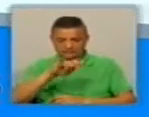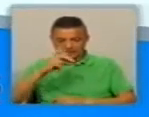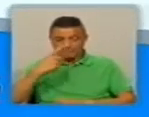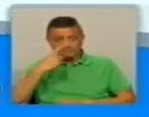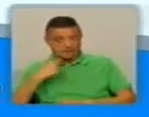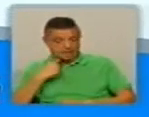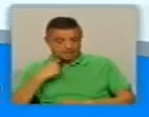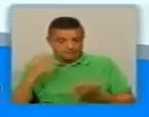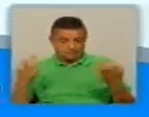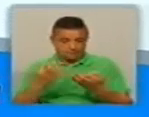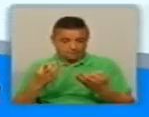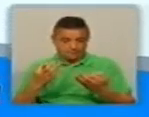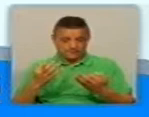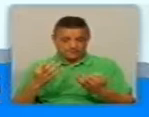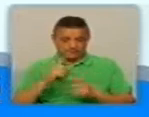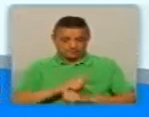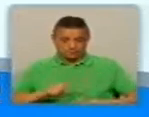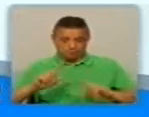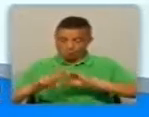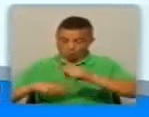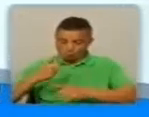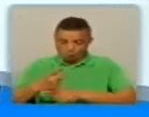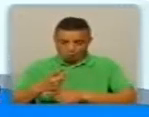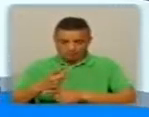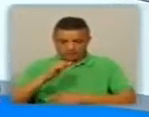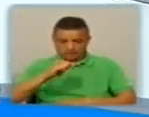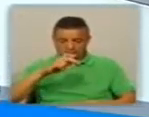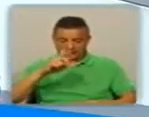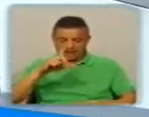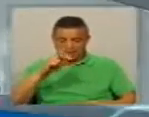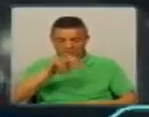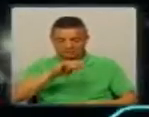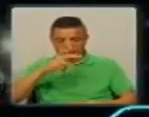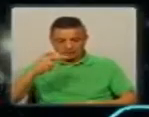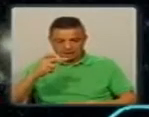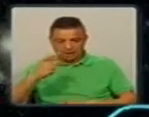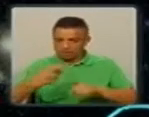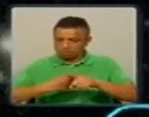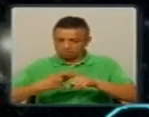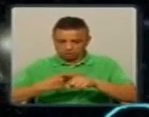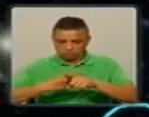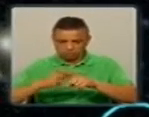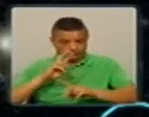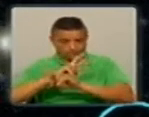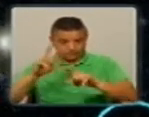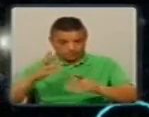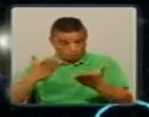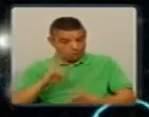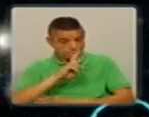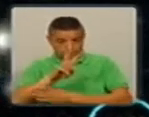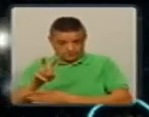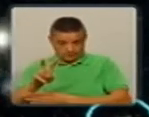E precisamente porque isto são duas notícias numa, passamos para outro tipo de galáxias muito, muito interessantes e que são estas que nós estamos aqui a